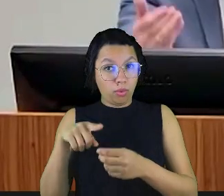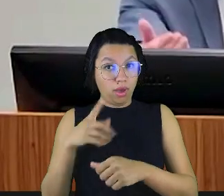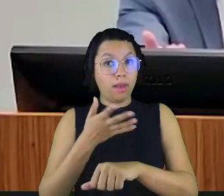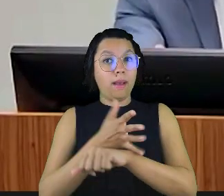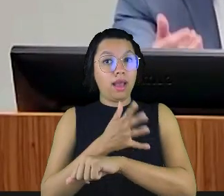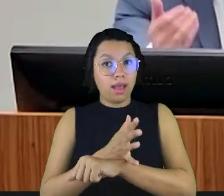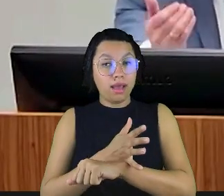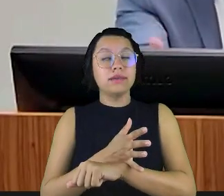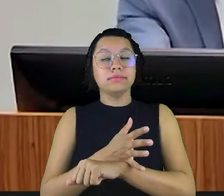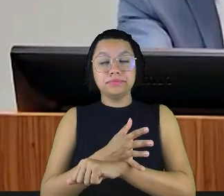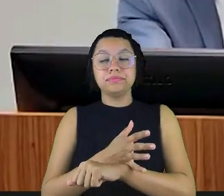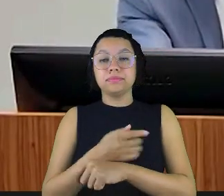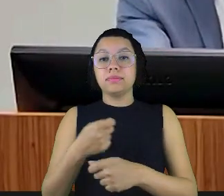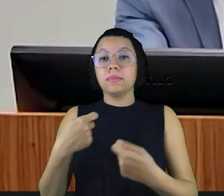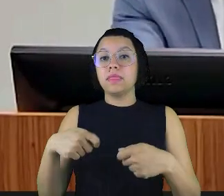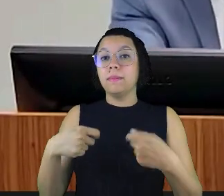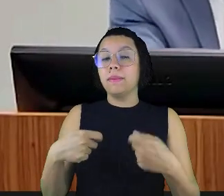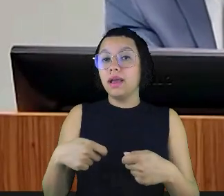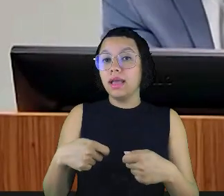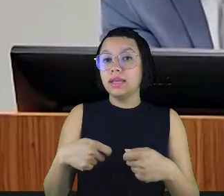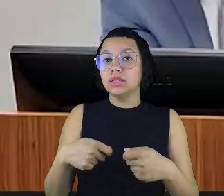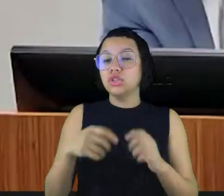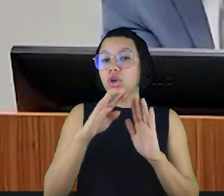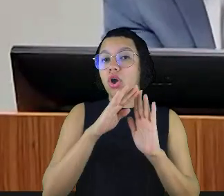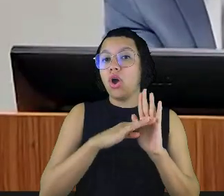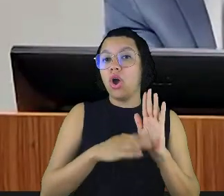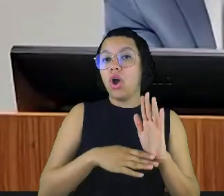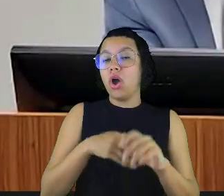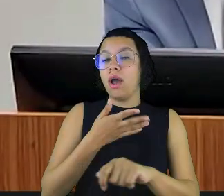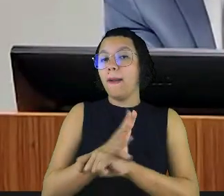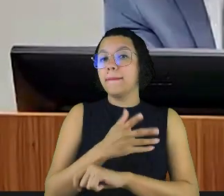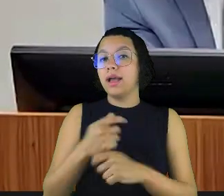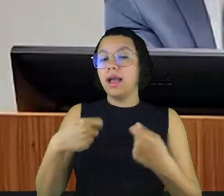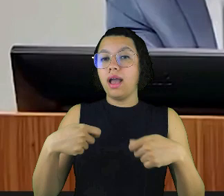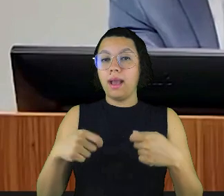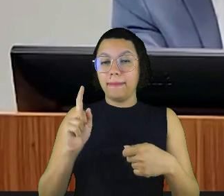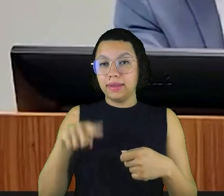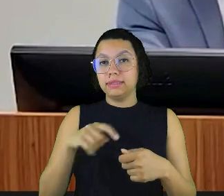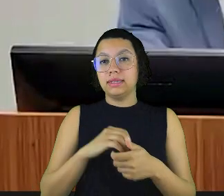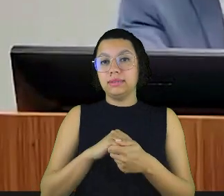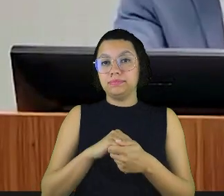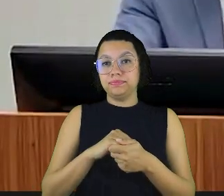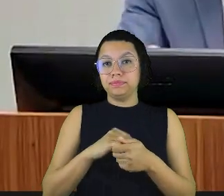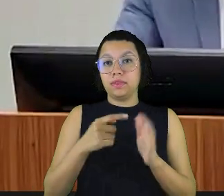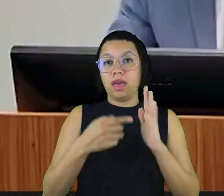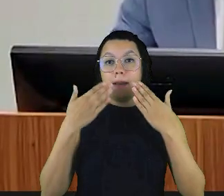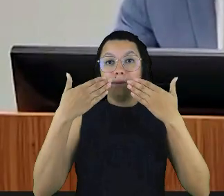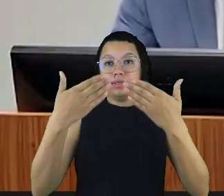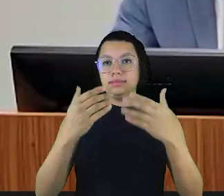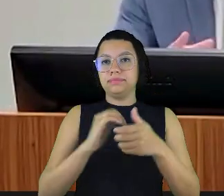Uma demanda de ordem prática que precisa ser apresentada.